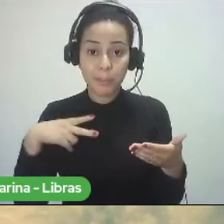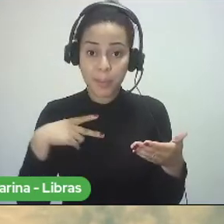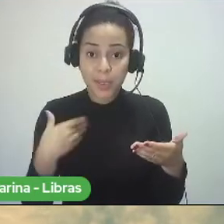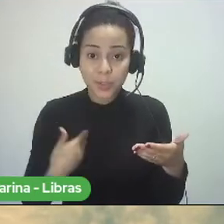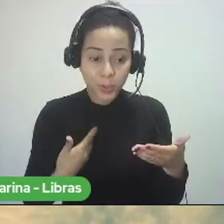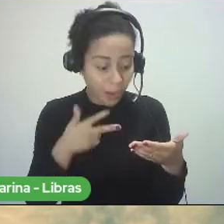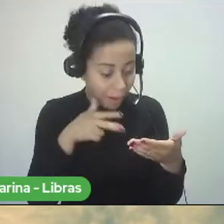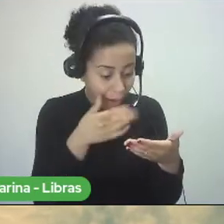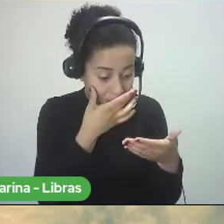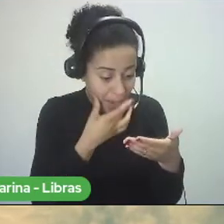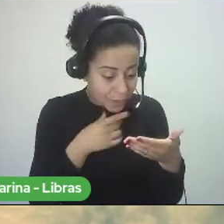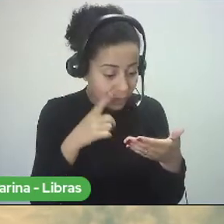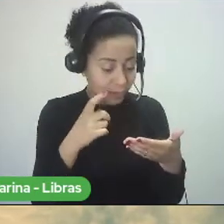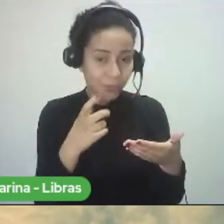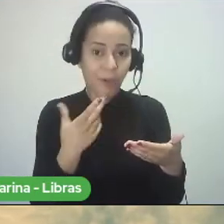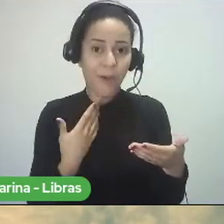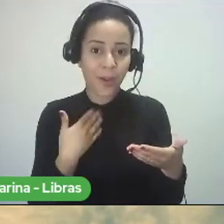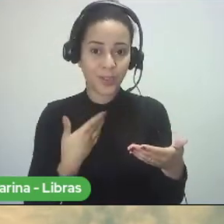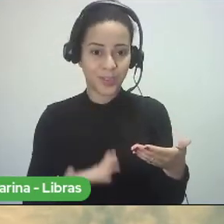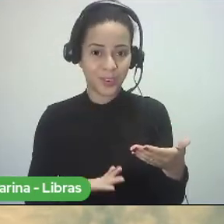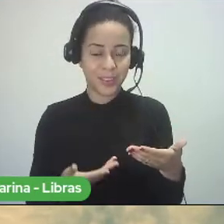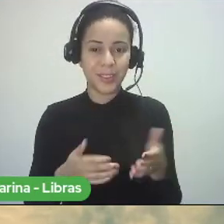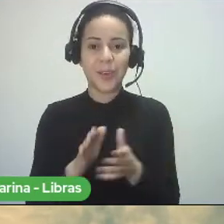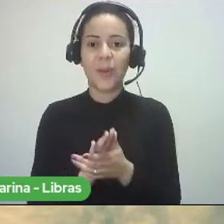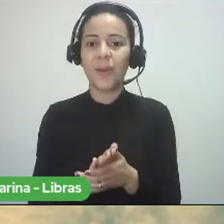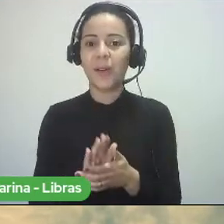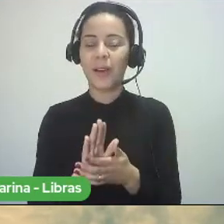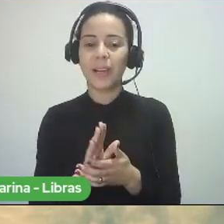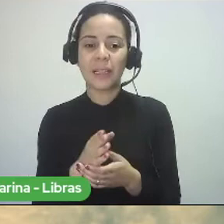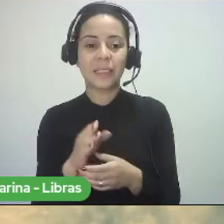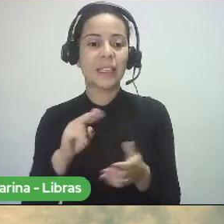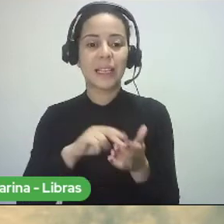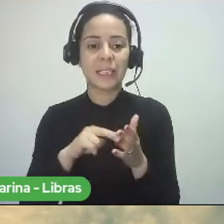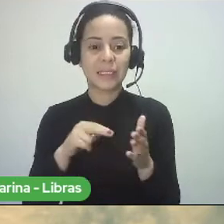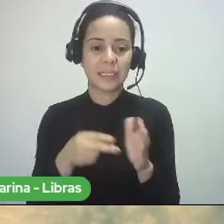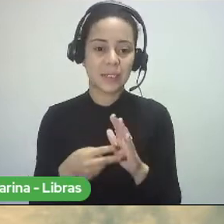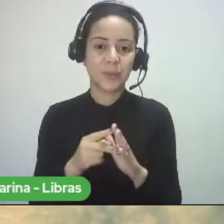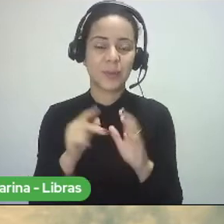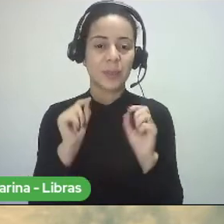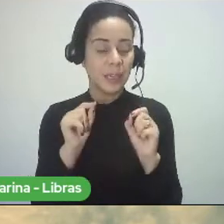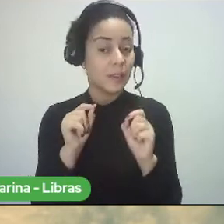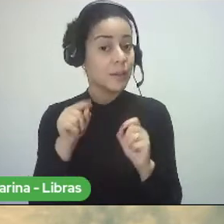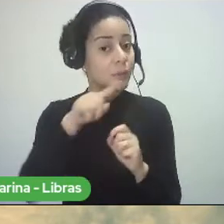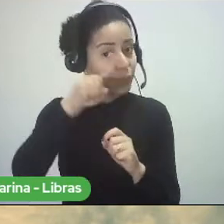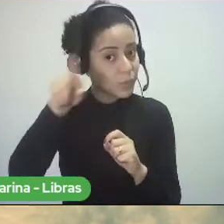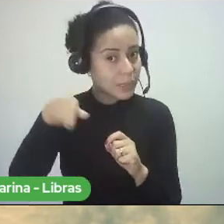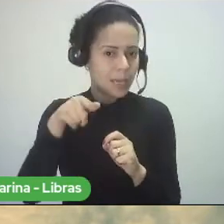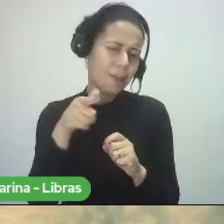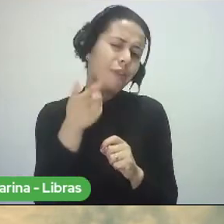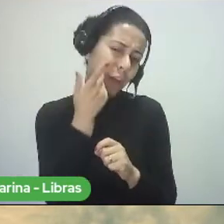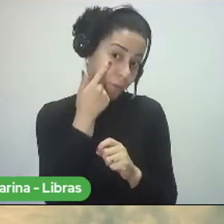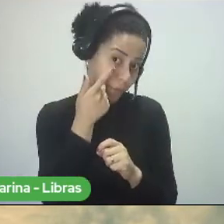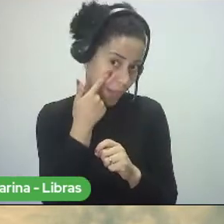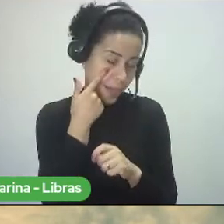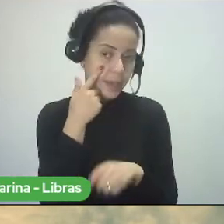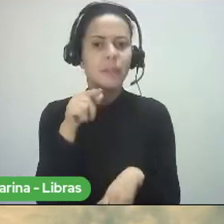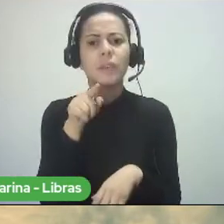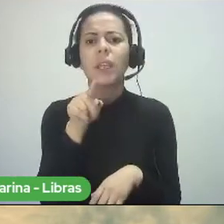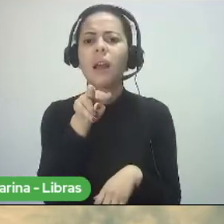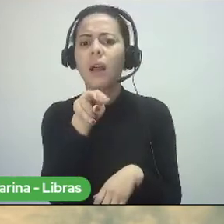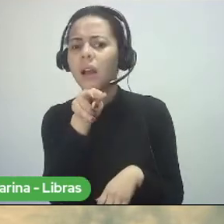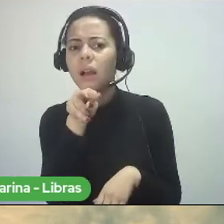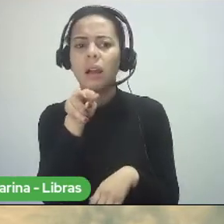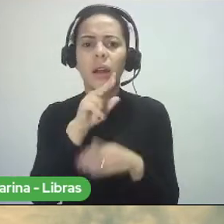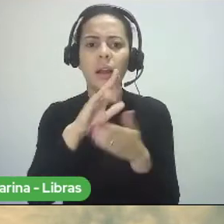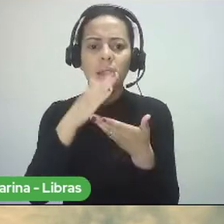aí é esconda a autovisualização, né? Que vocês vão ver que vocês vão cansar muito menos. Eu agora